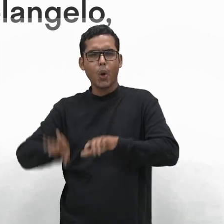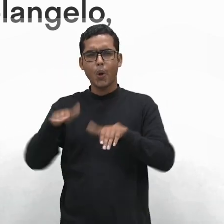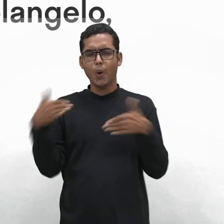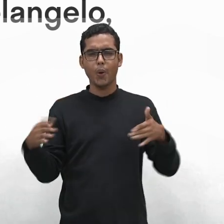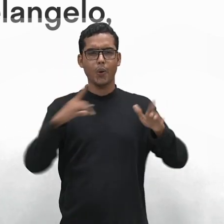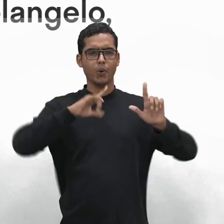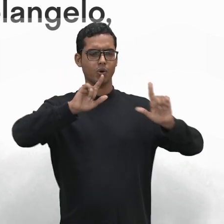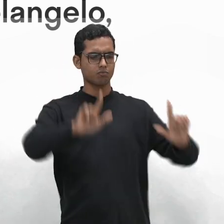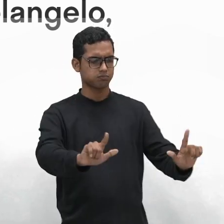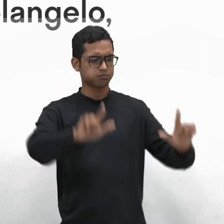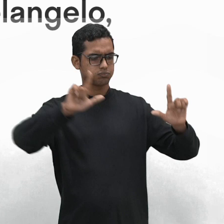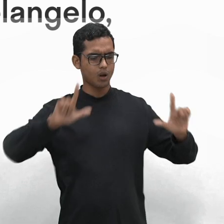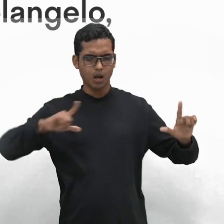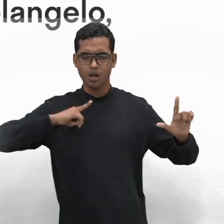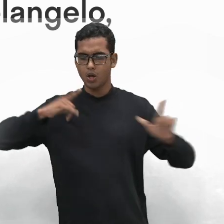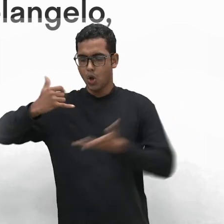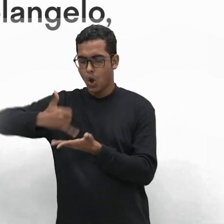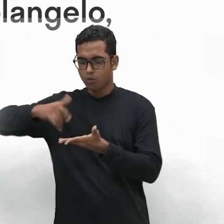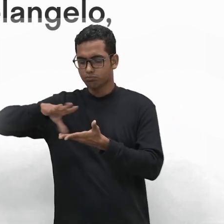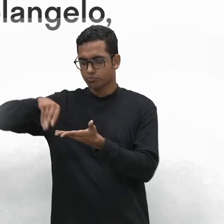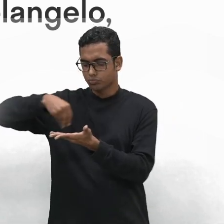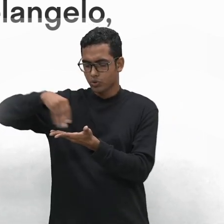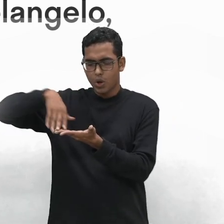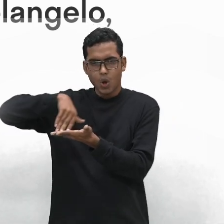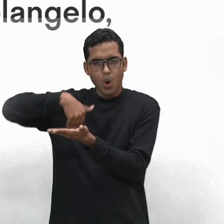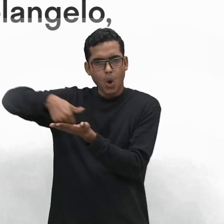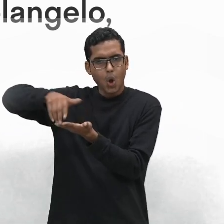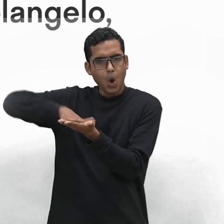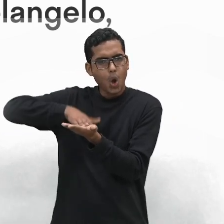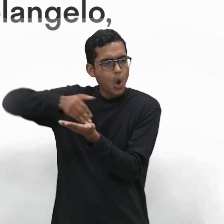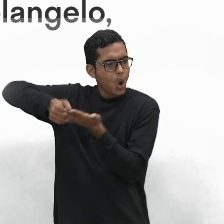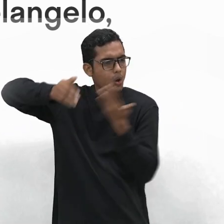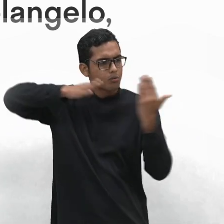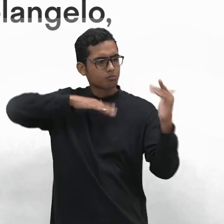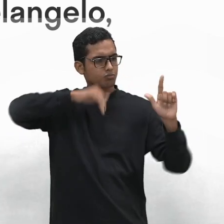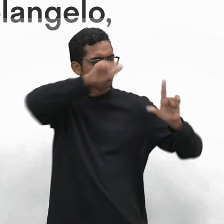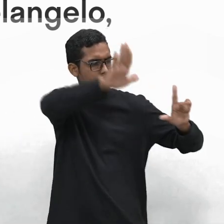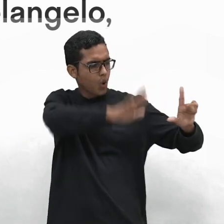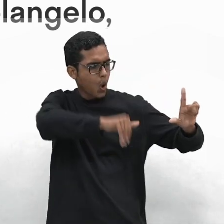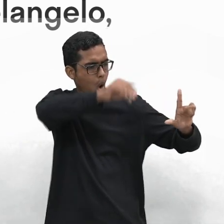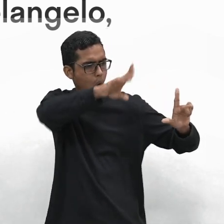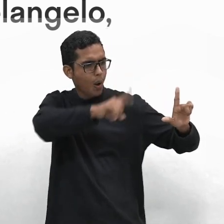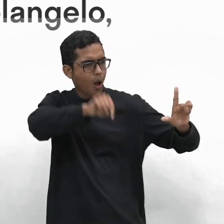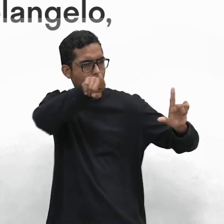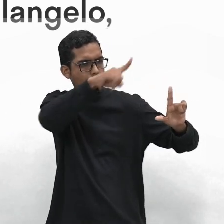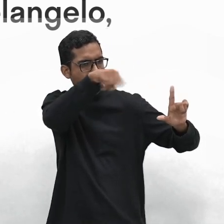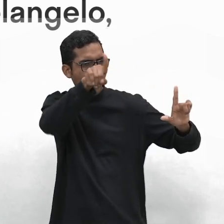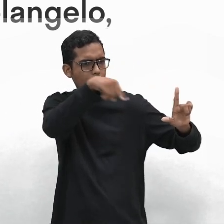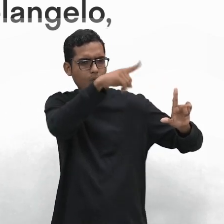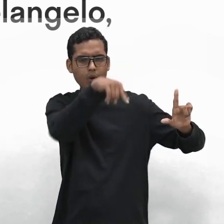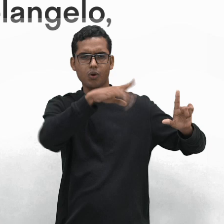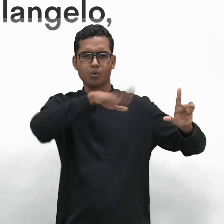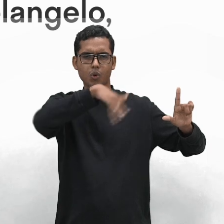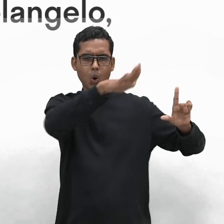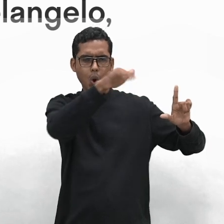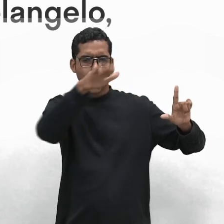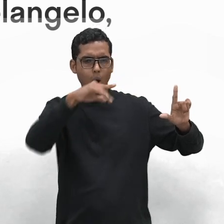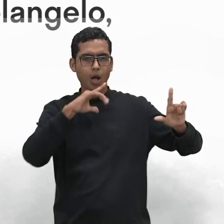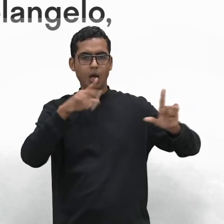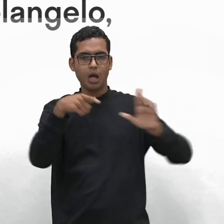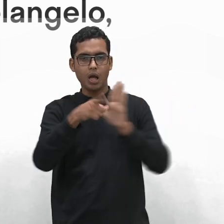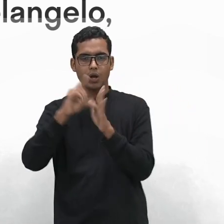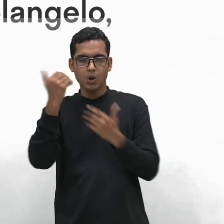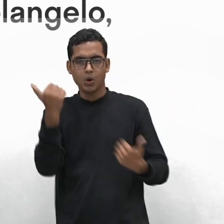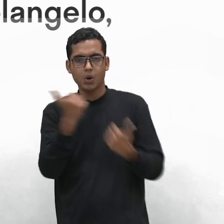óleo sobre tela, a tela começou a ser usada no Renascimento, Antes utilizavam apenas como suporte